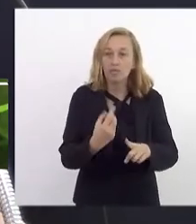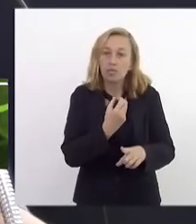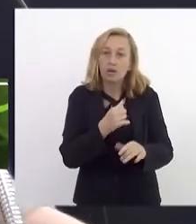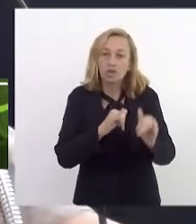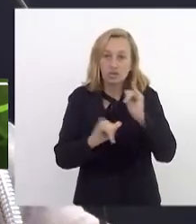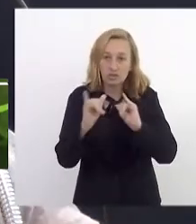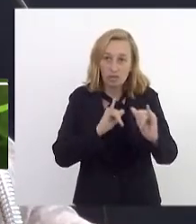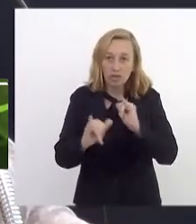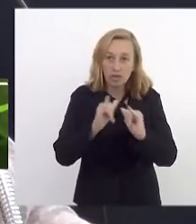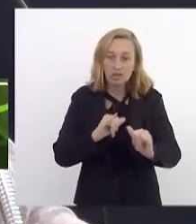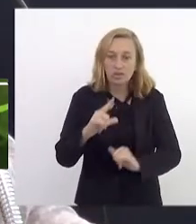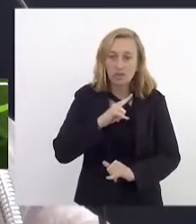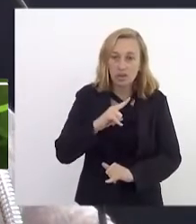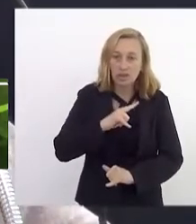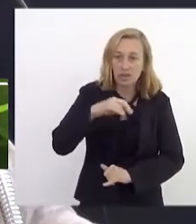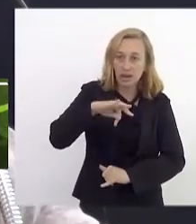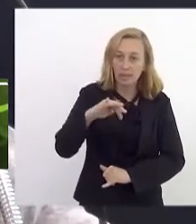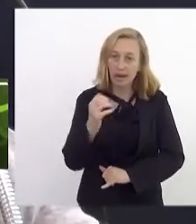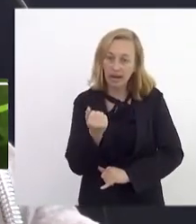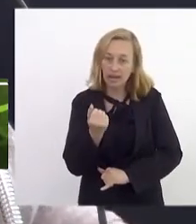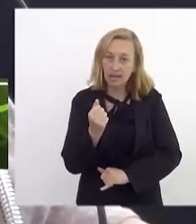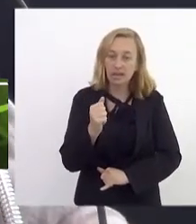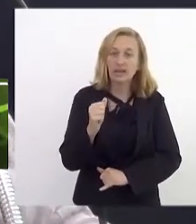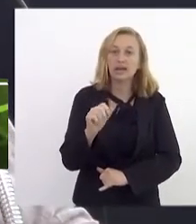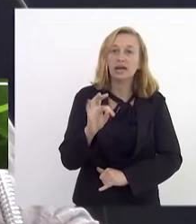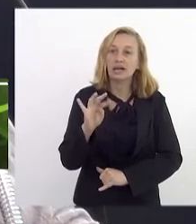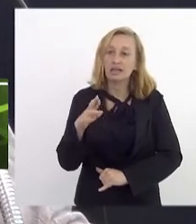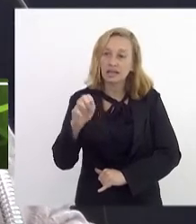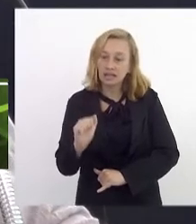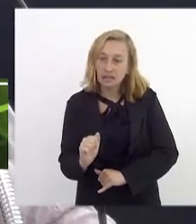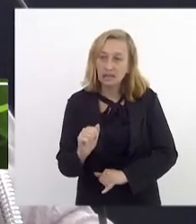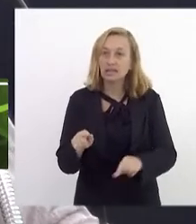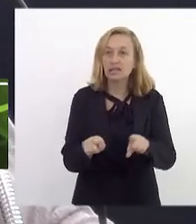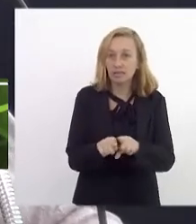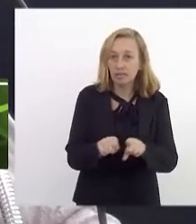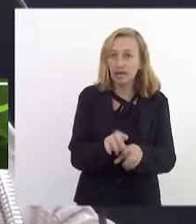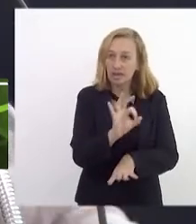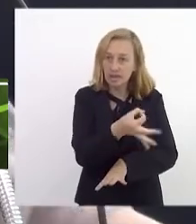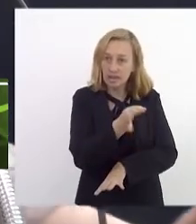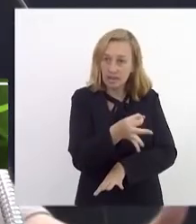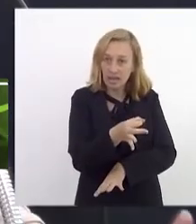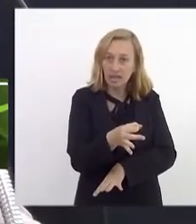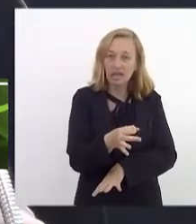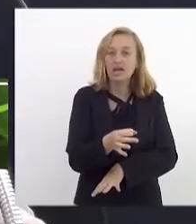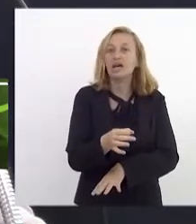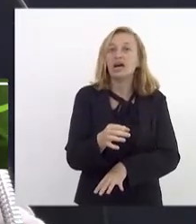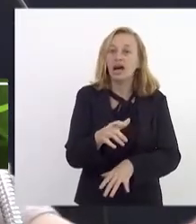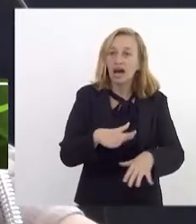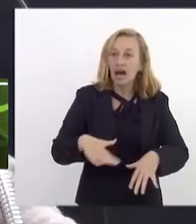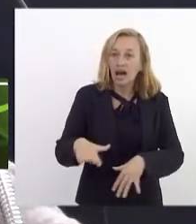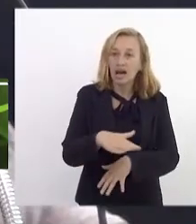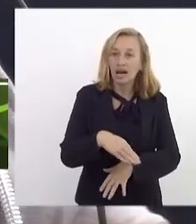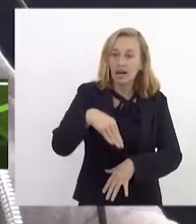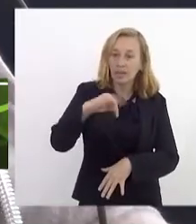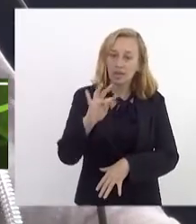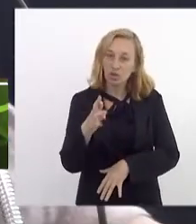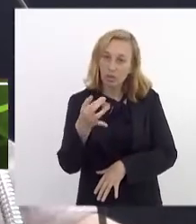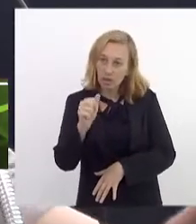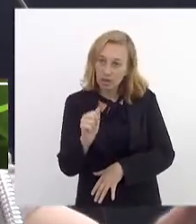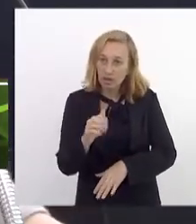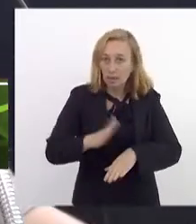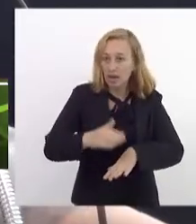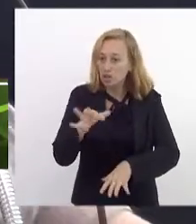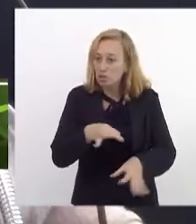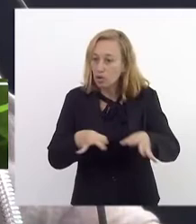gente tem da Mata Atlântica, e aí é fato que a região metropolitana é uma região que necessita de mais projetos como esse,